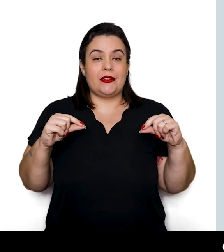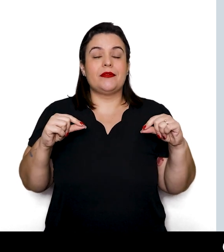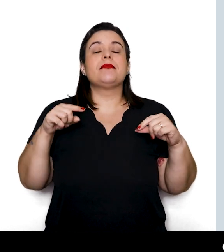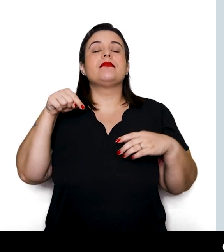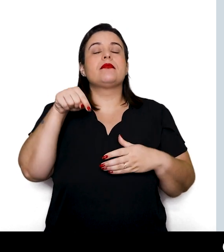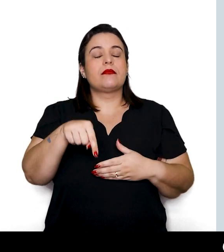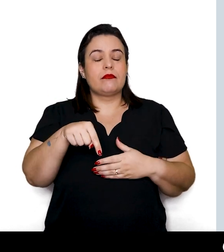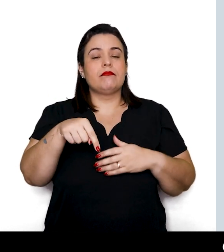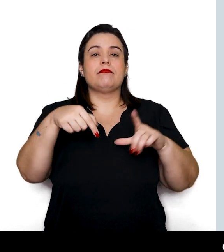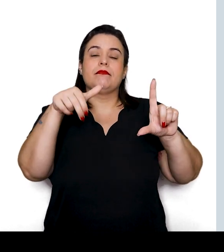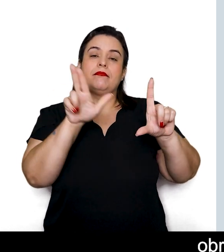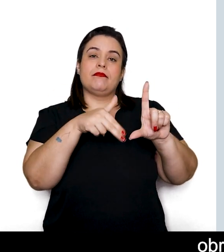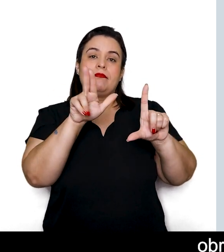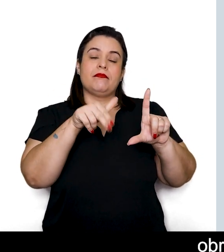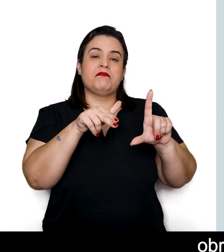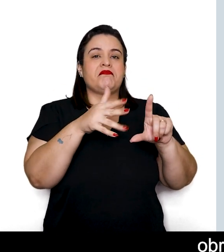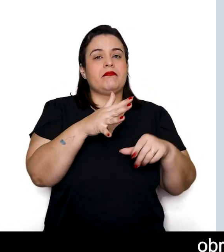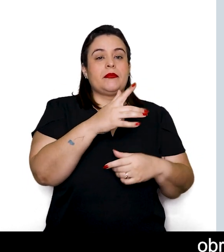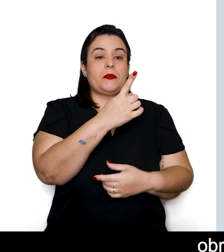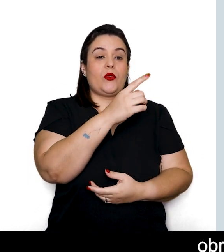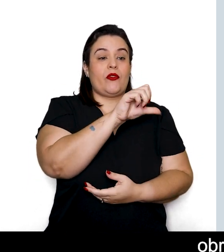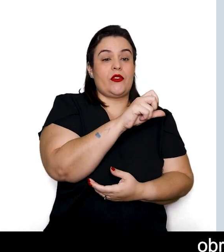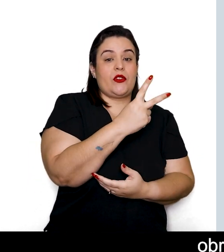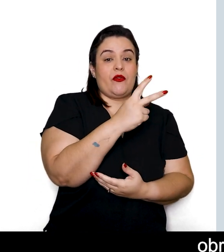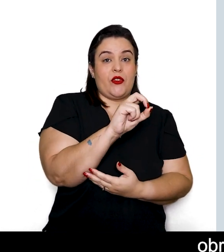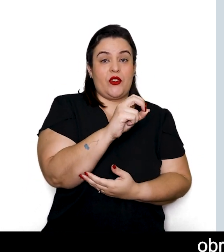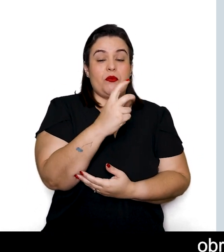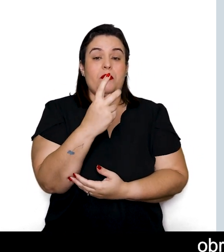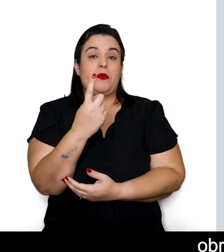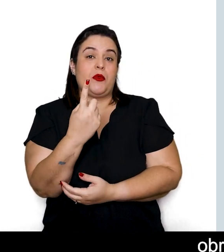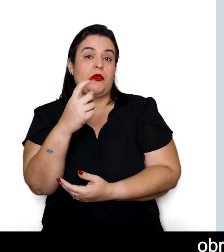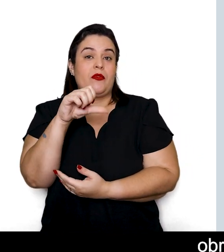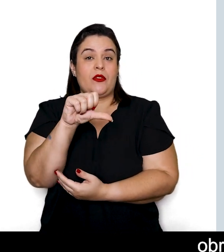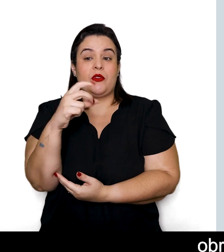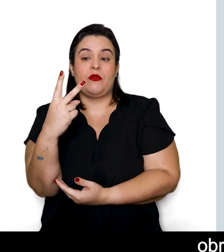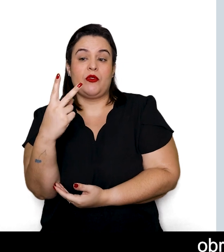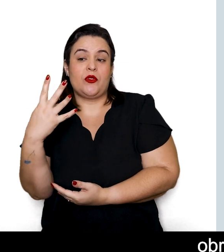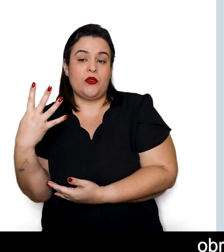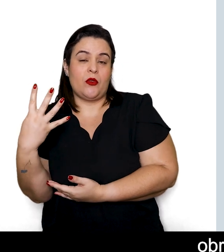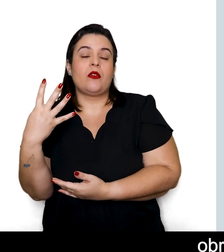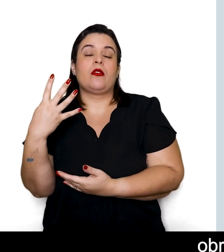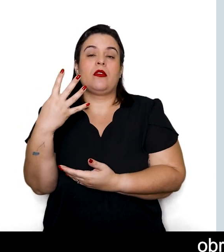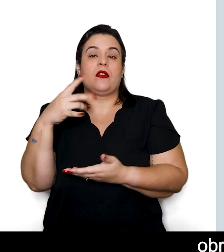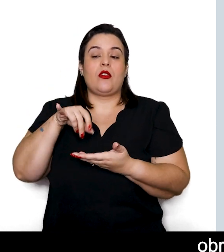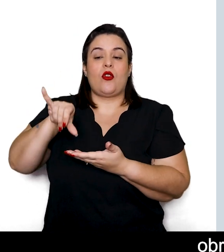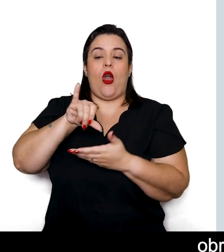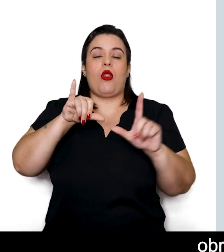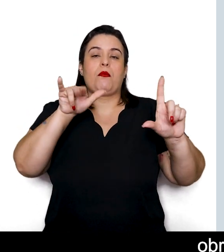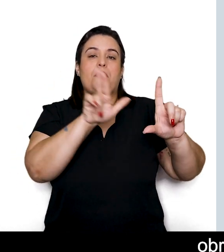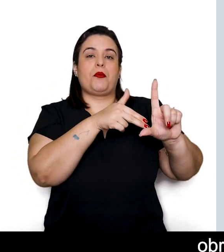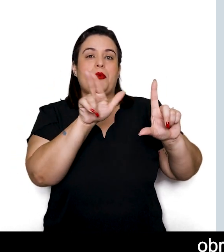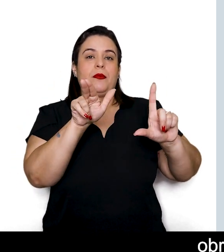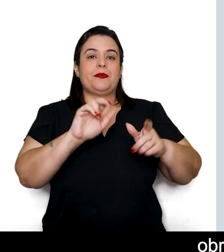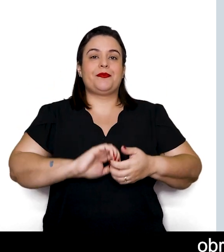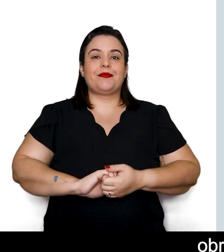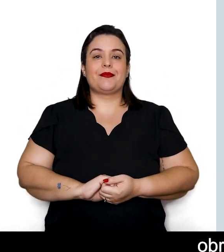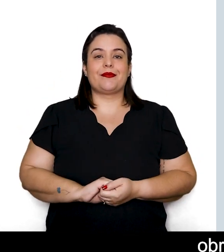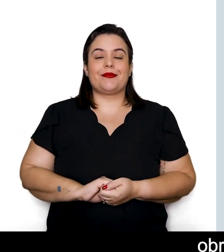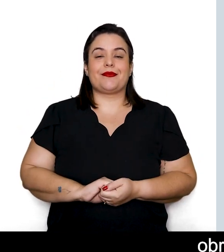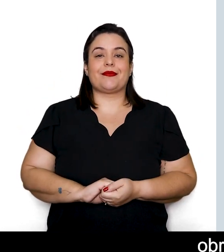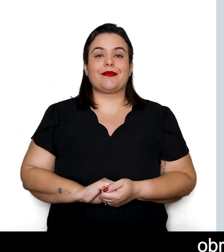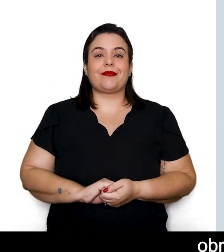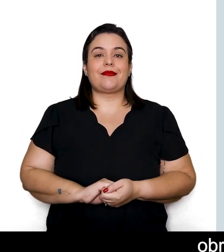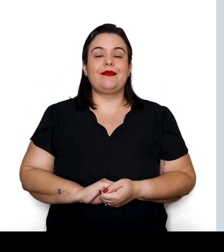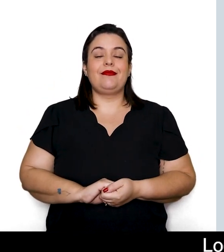das Ninféias em Giverny, obra produzida entre 1920 e 1924 em óleo sobre